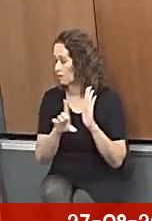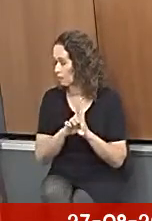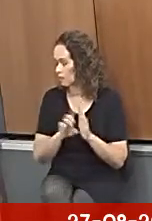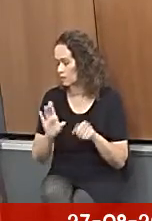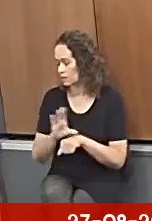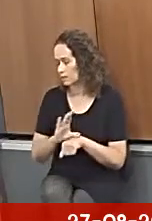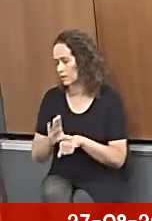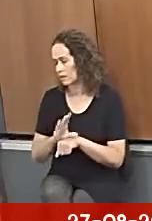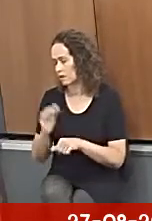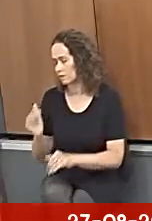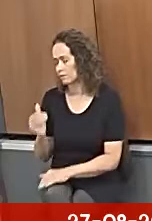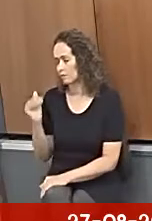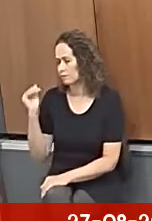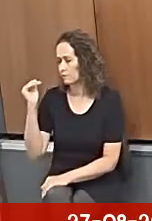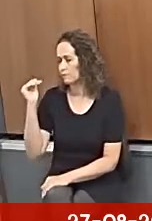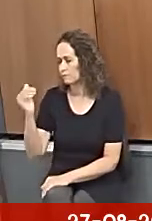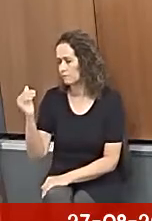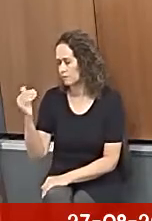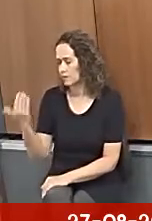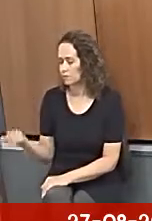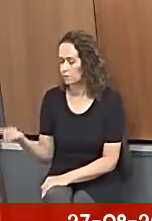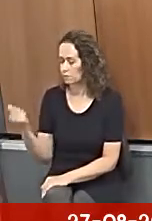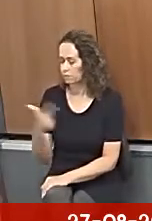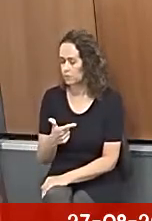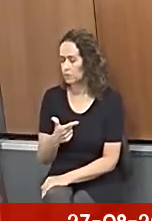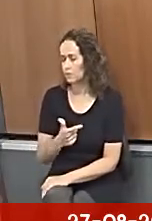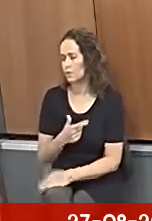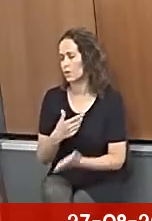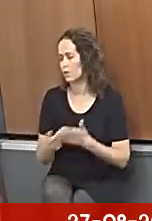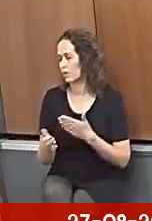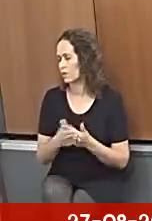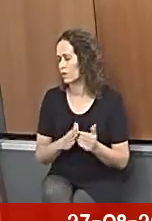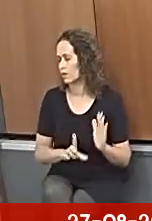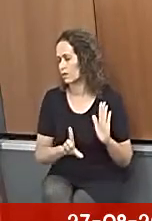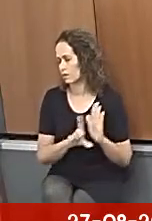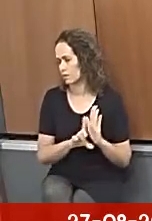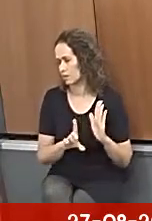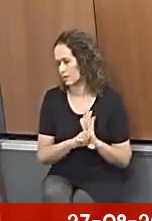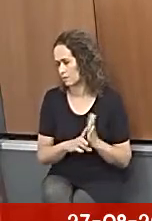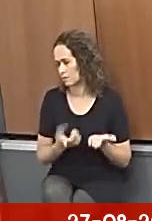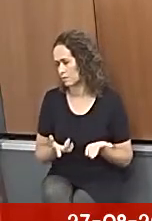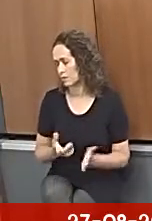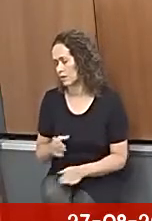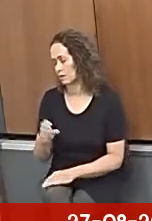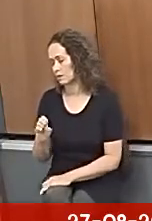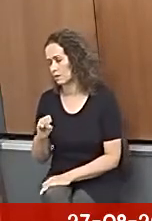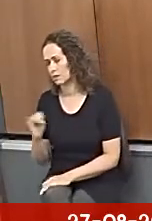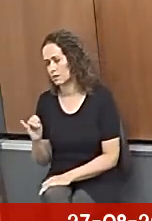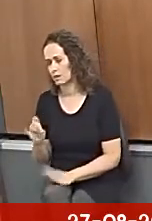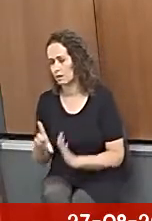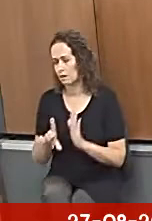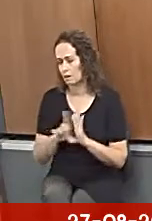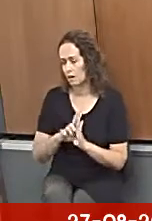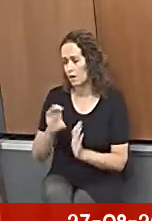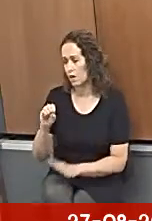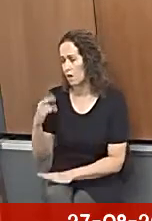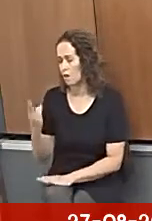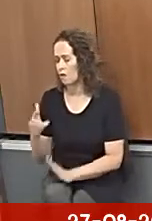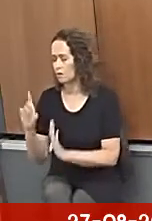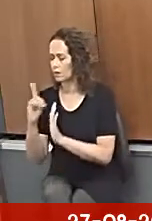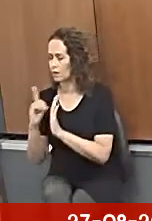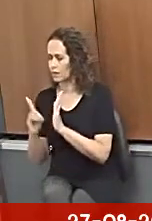normann qualquer legislação seja lei ou decreto vou pedir licença pra